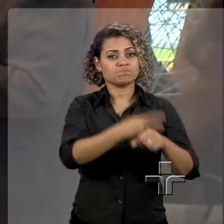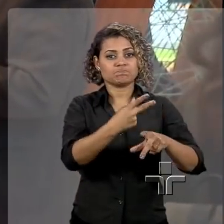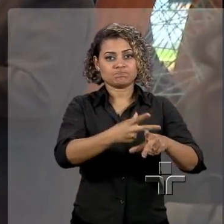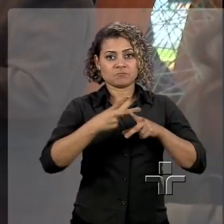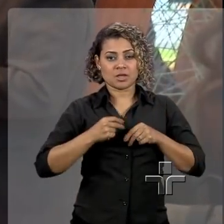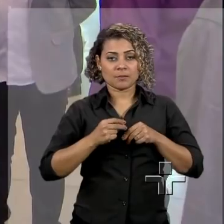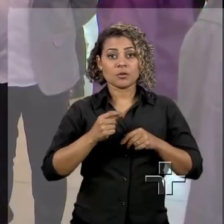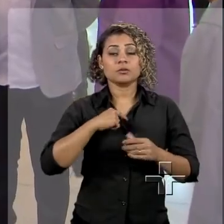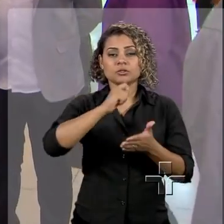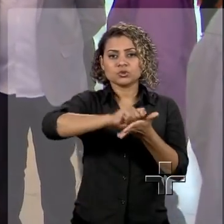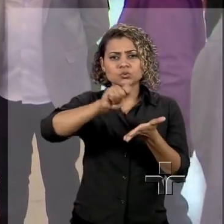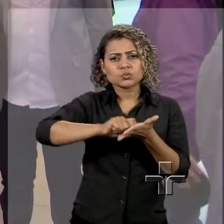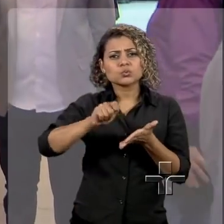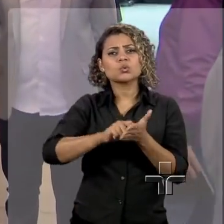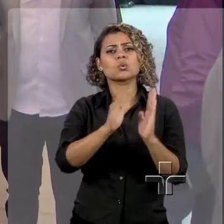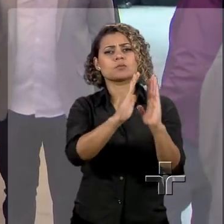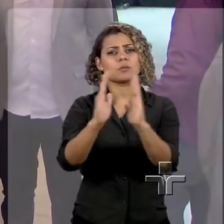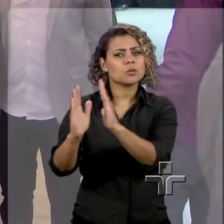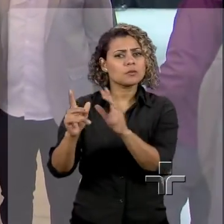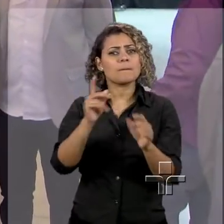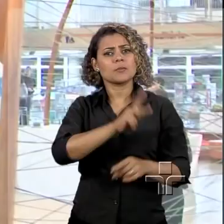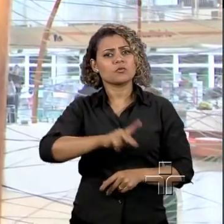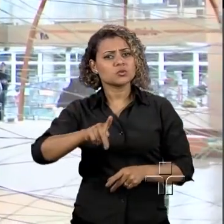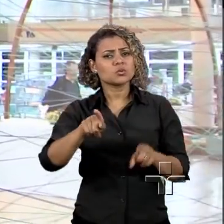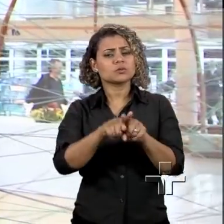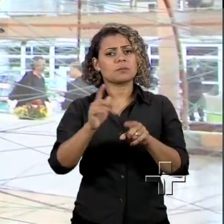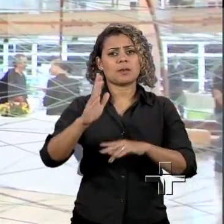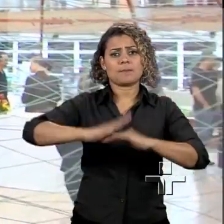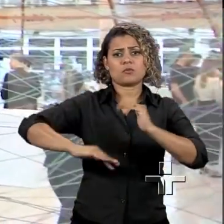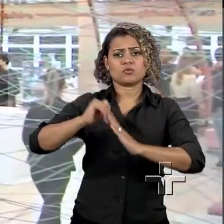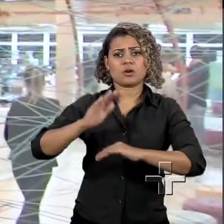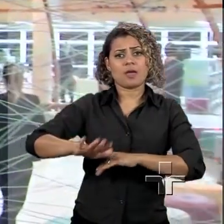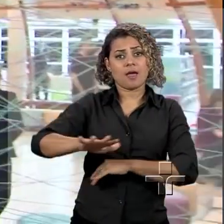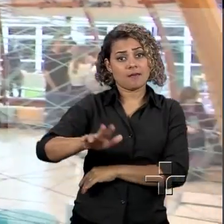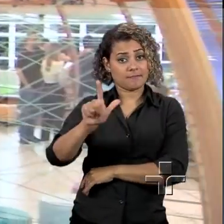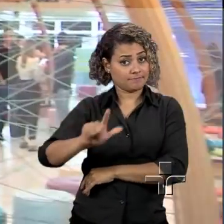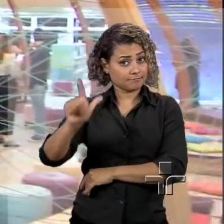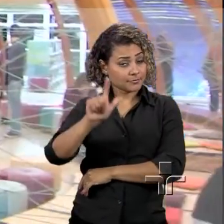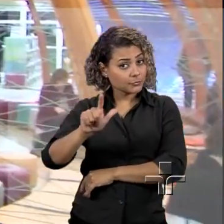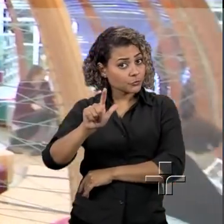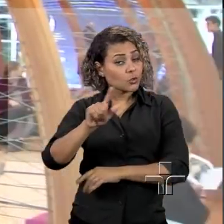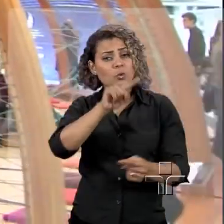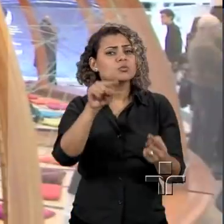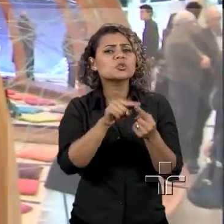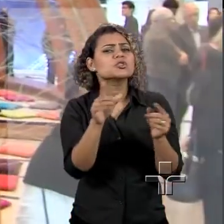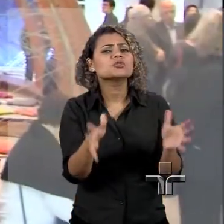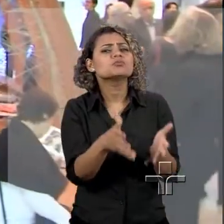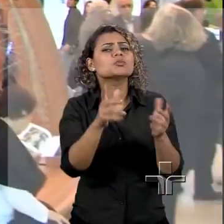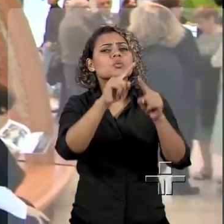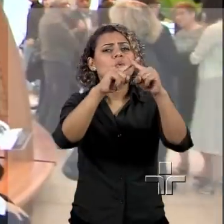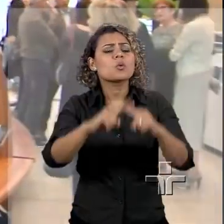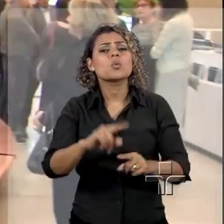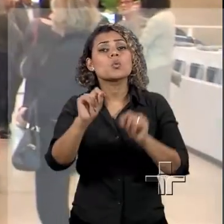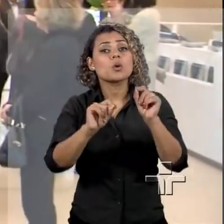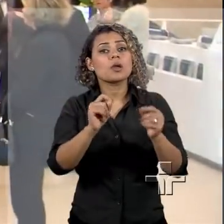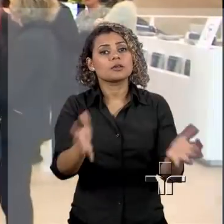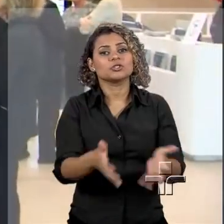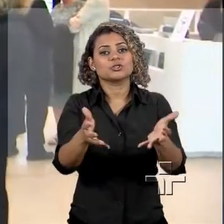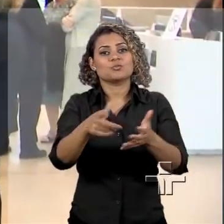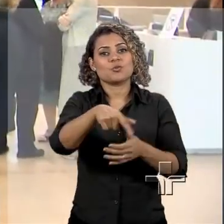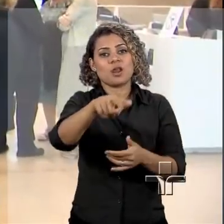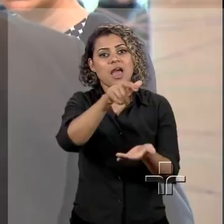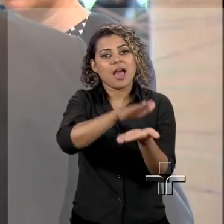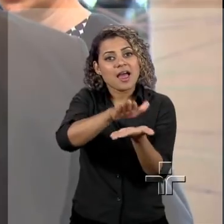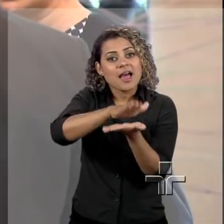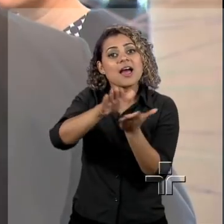literários, escritores, bibliotecários, professores e profissionais da área literária. O objetivo do concurso é estimular a produção e os novos